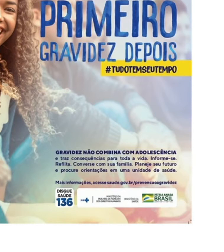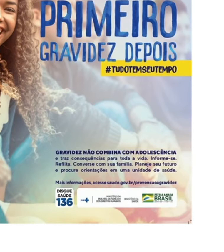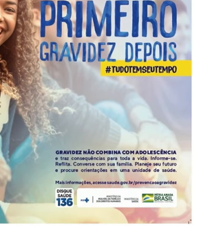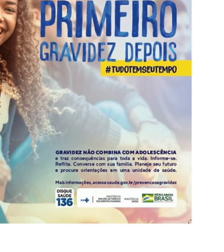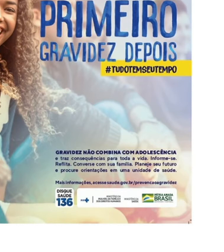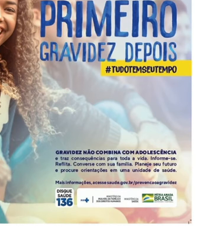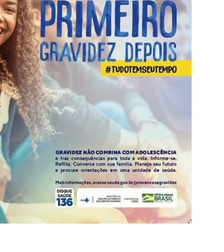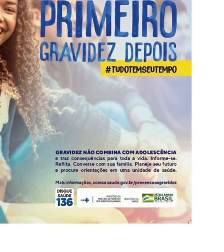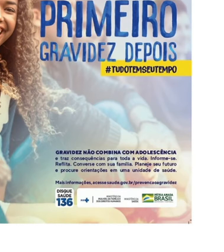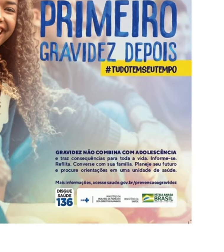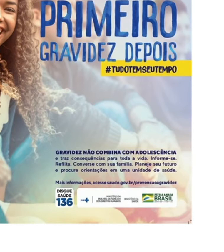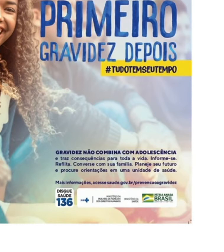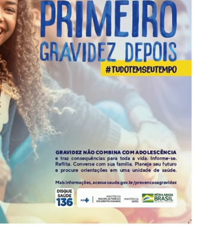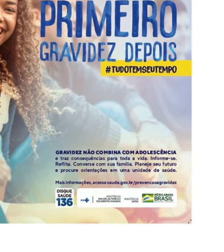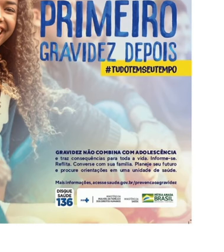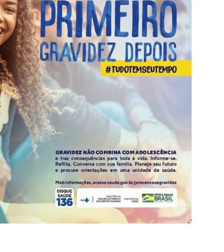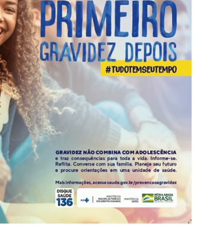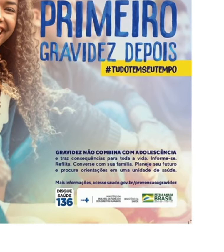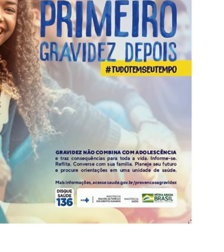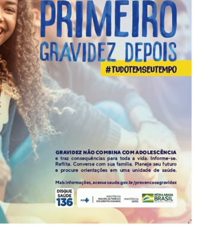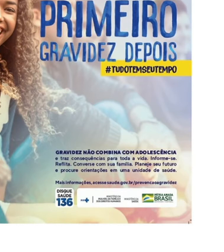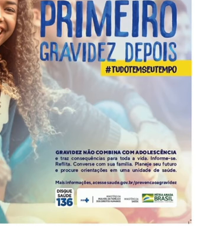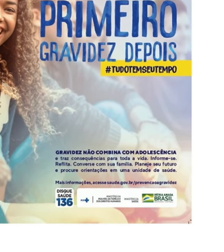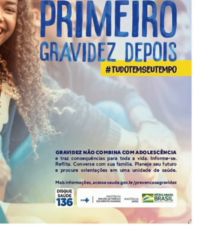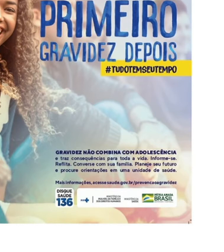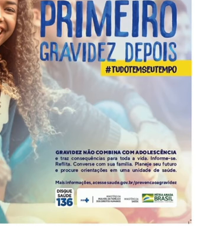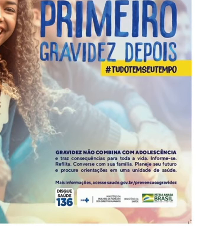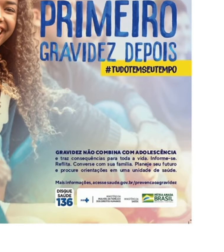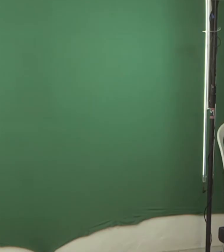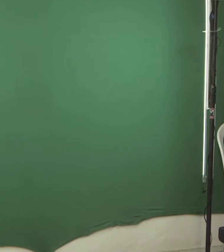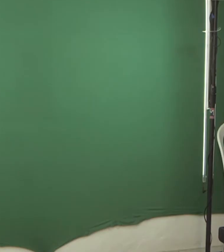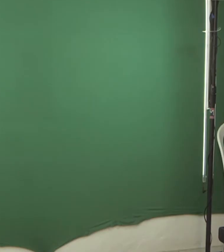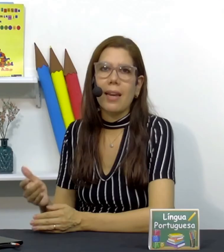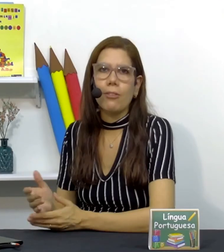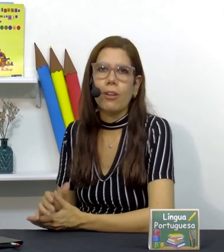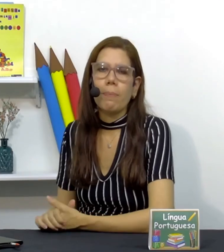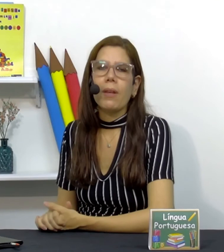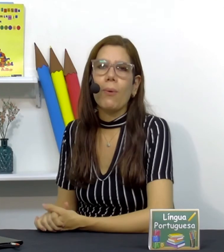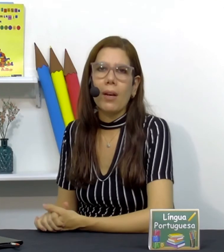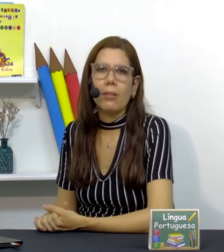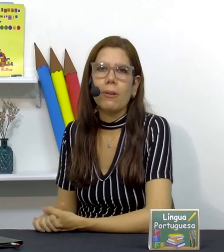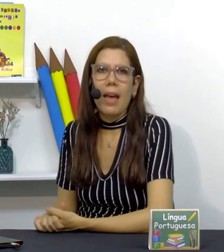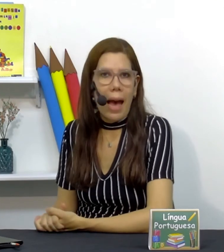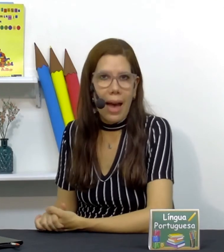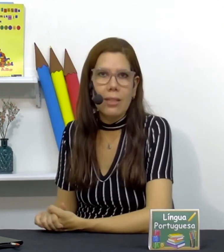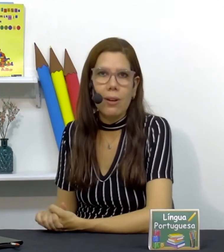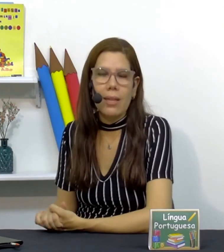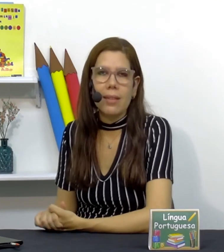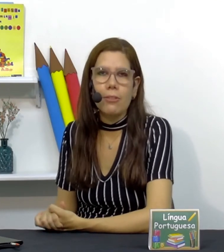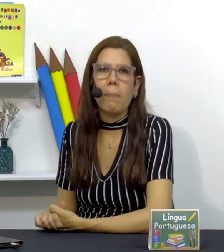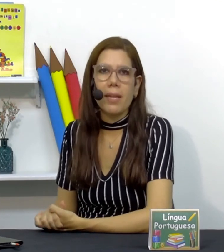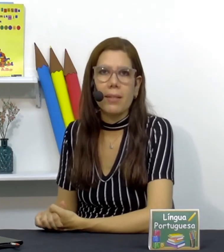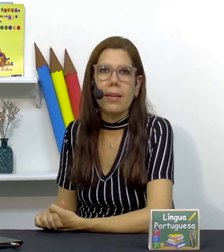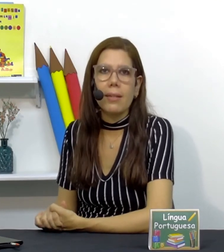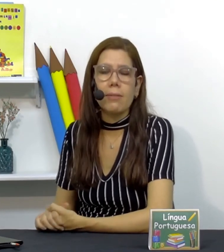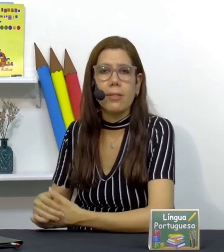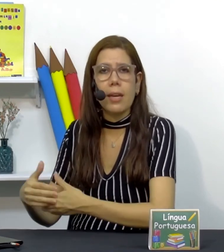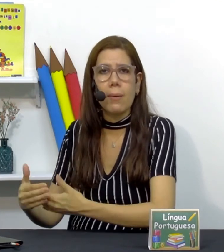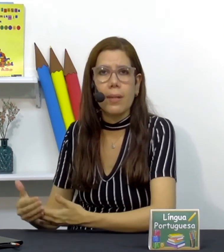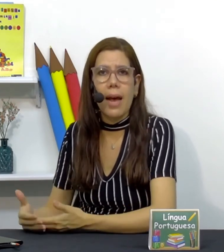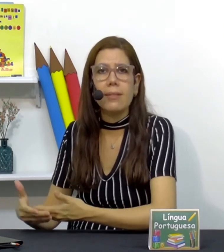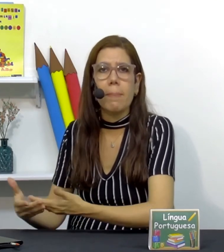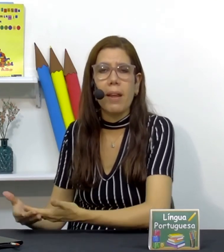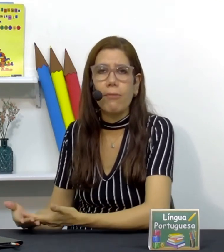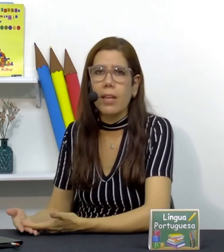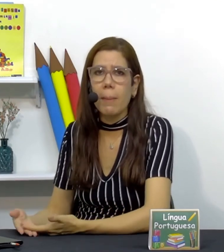ser tanto o homem quanto a mulher. Tanto o adolescente quanto a adolescente precisam